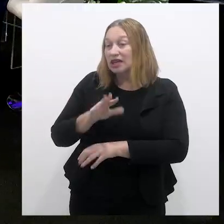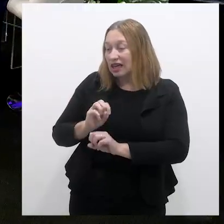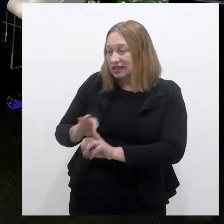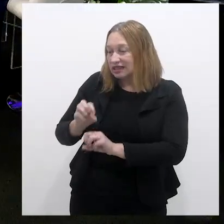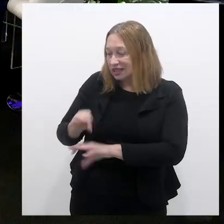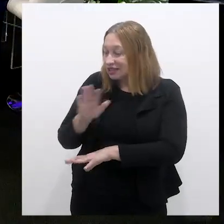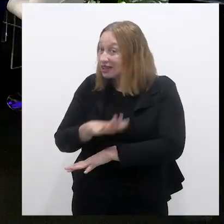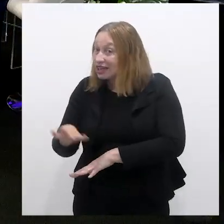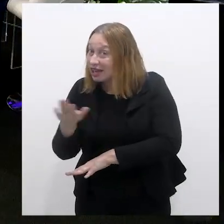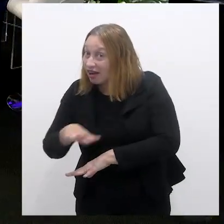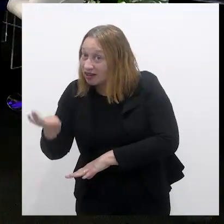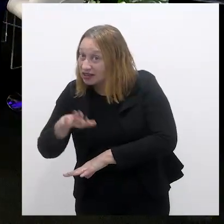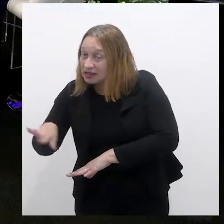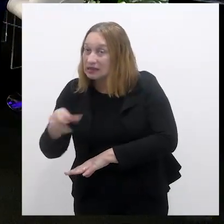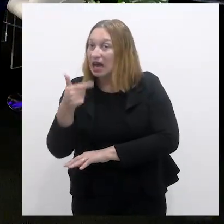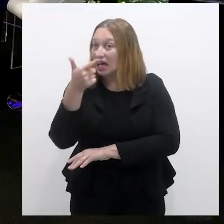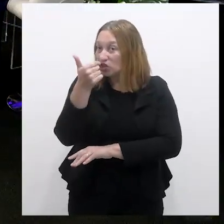há